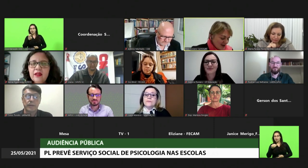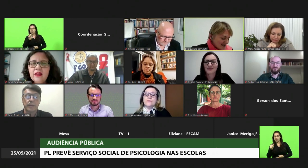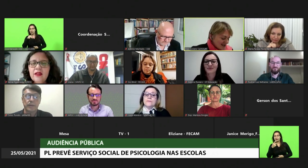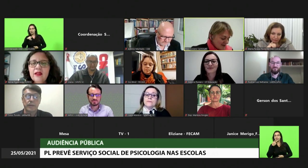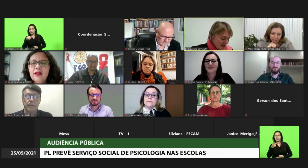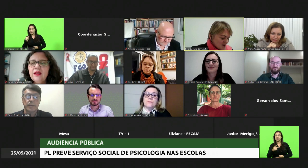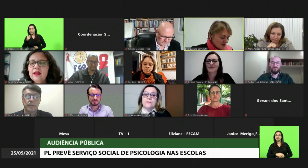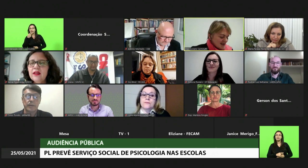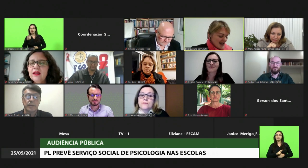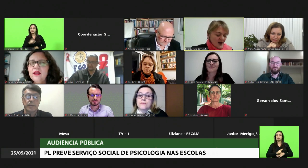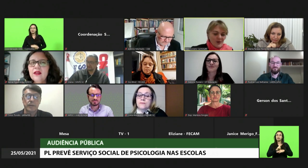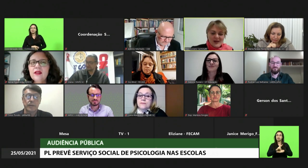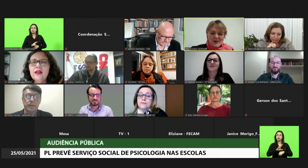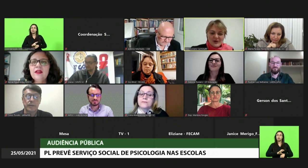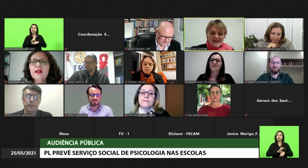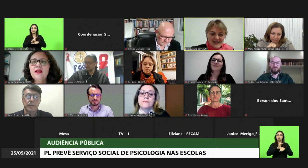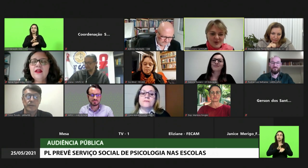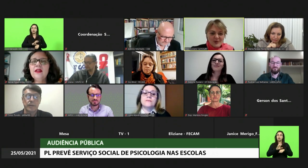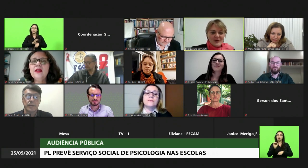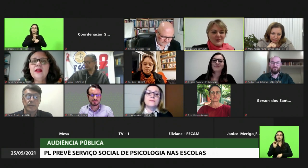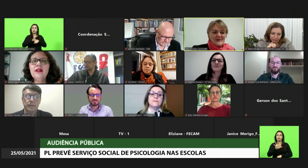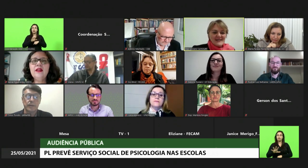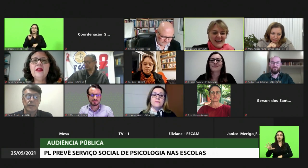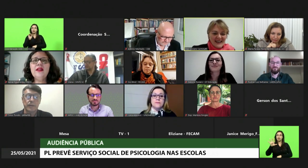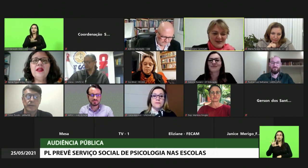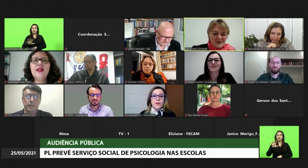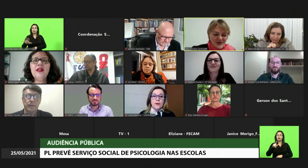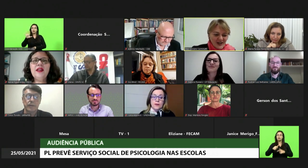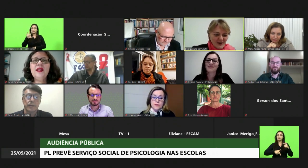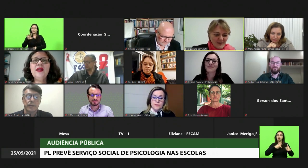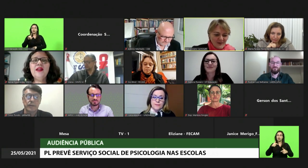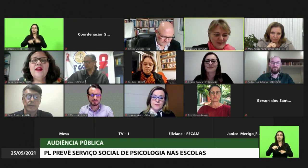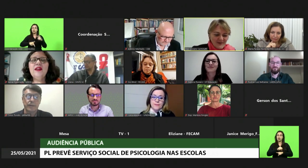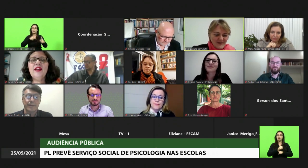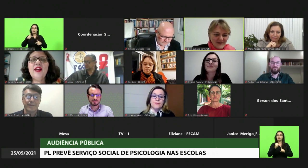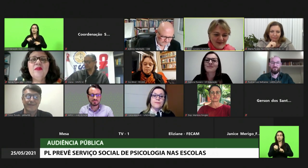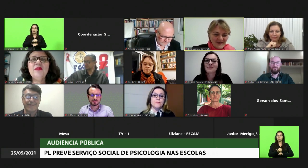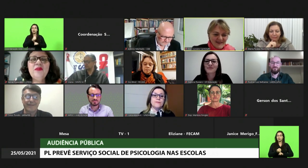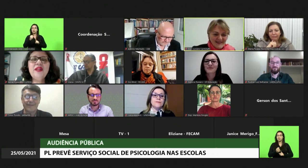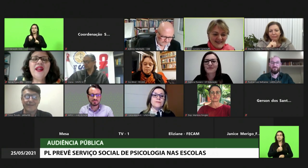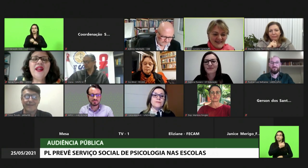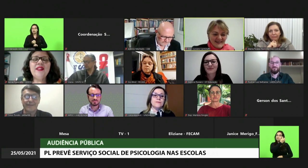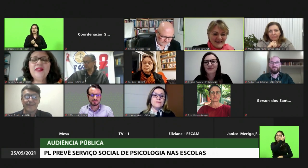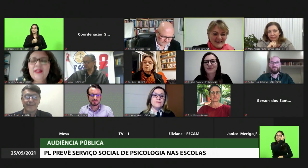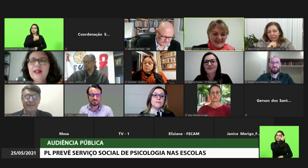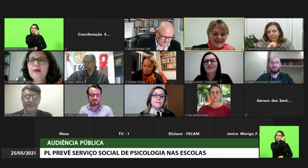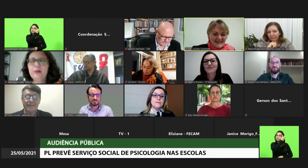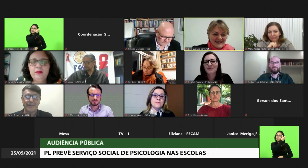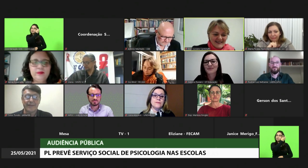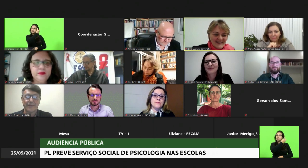Conselho Federal de Serviço Social, por 5 minutos. Kênia, contigo.